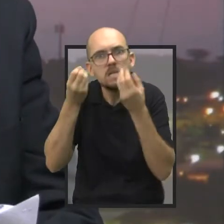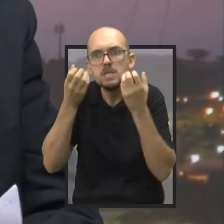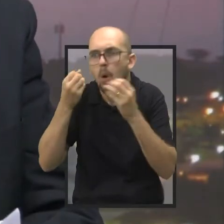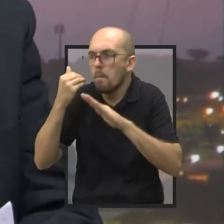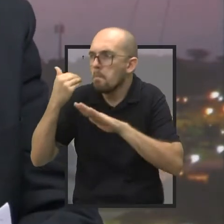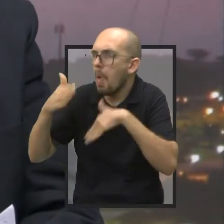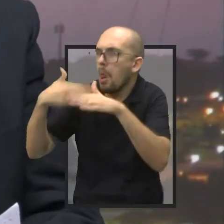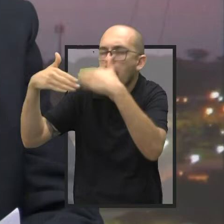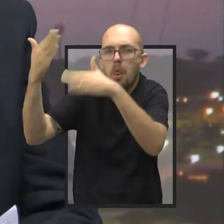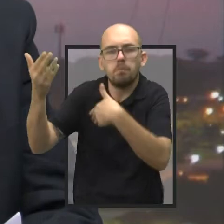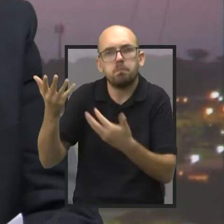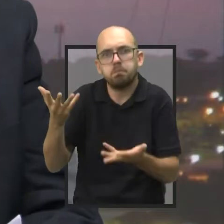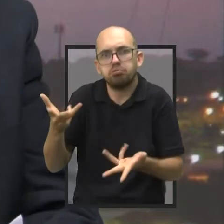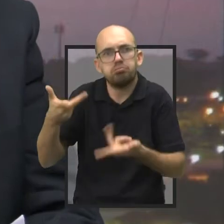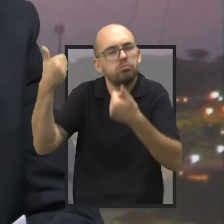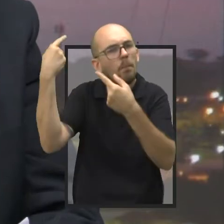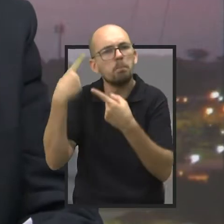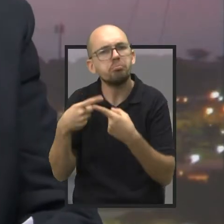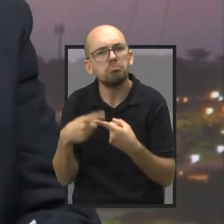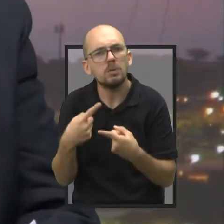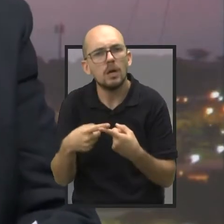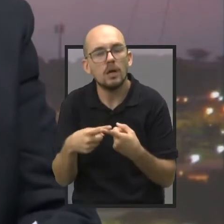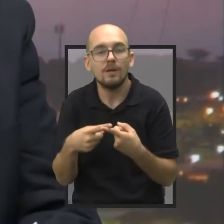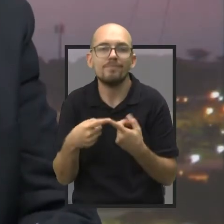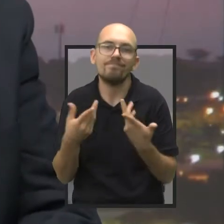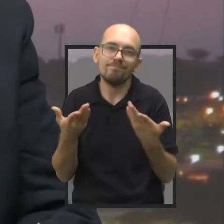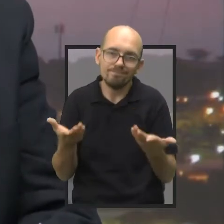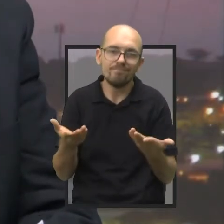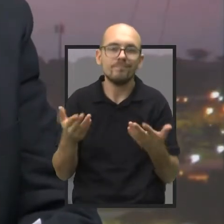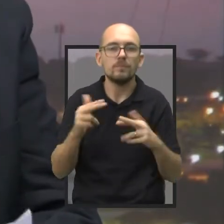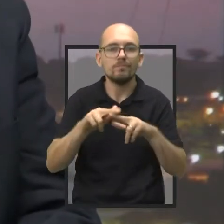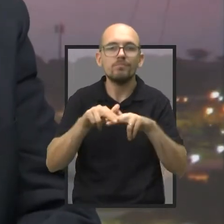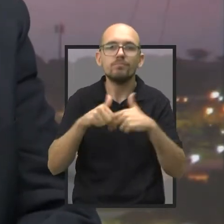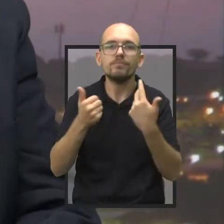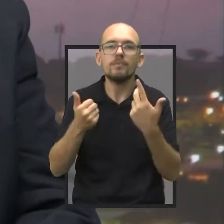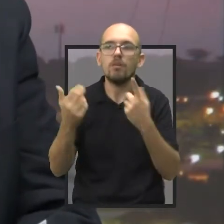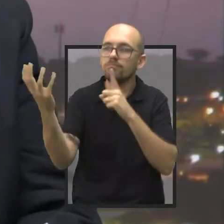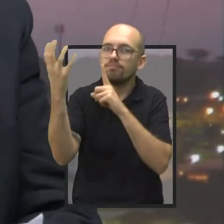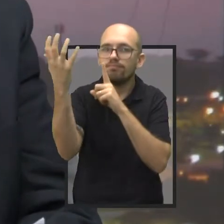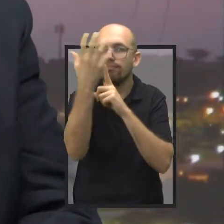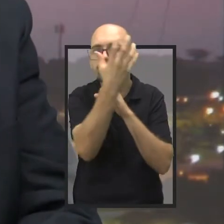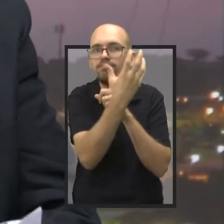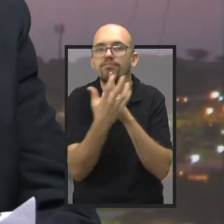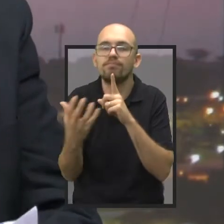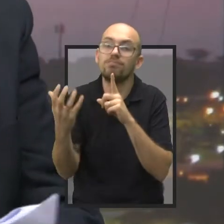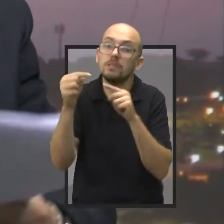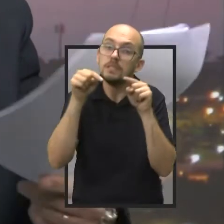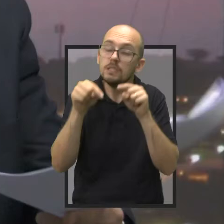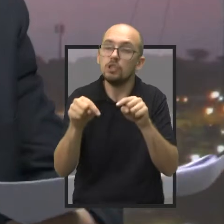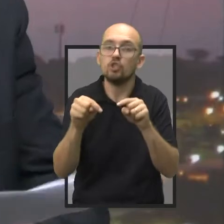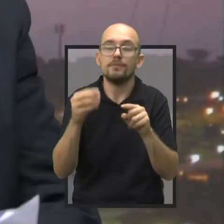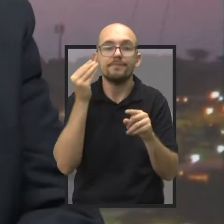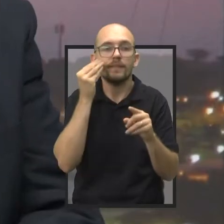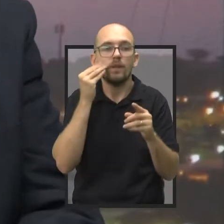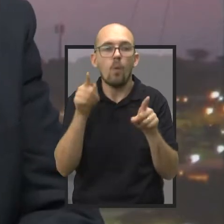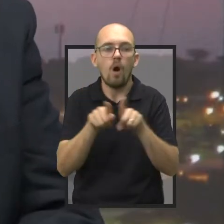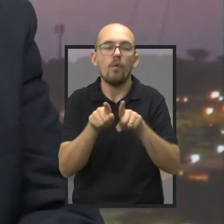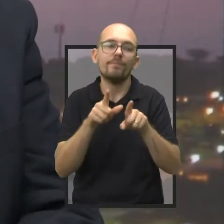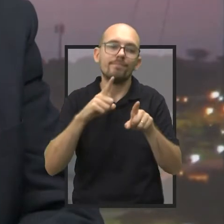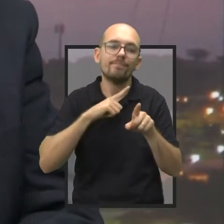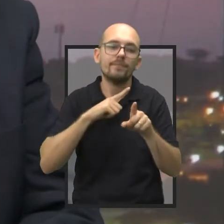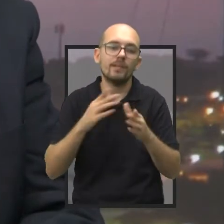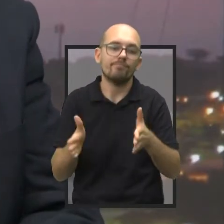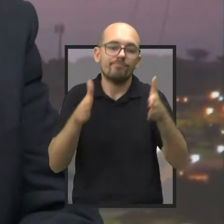período. Então tudo isso vem facilitar, tornar a sociedade mais estável,